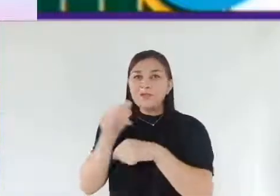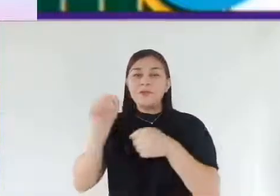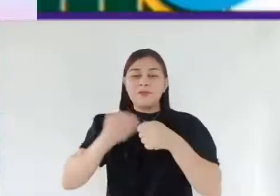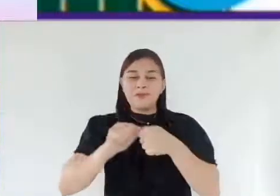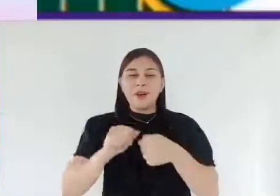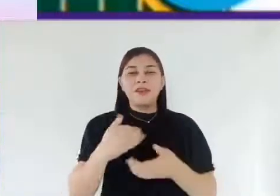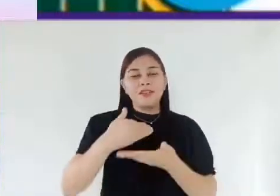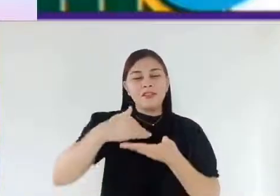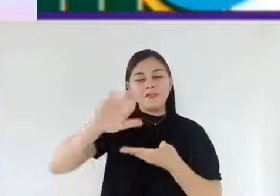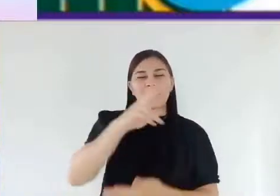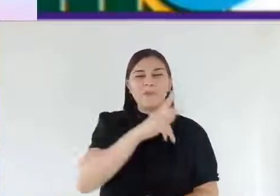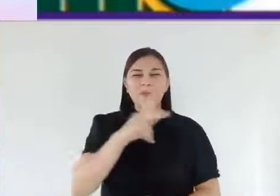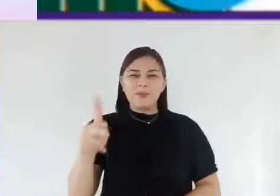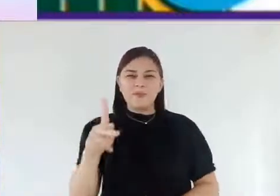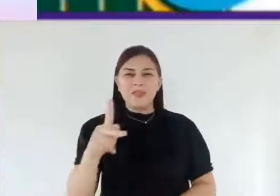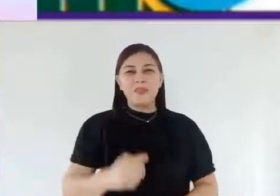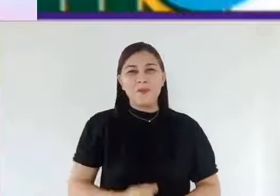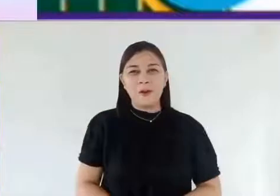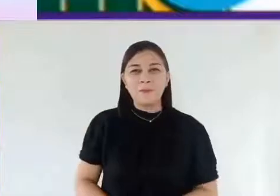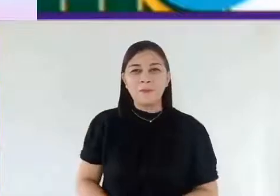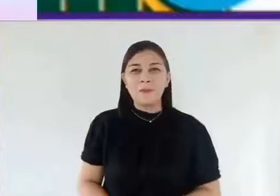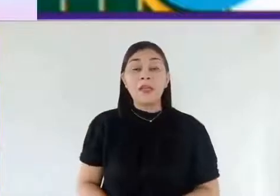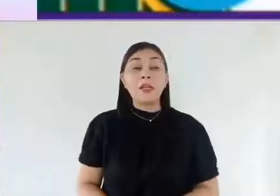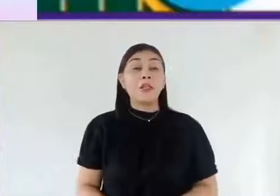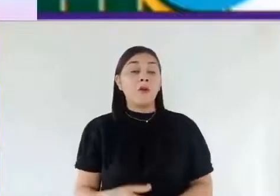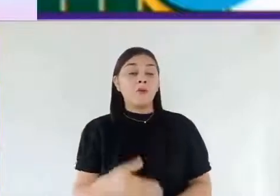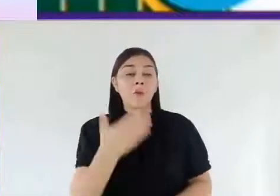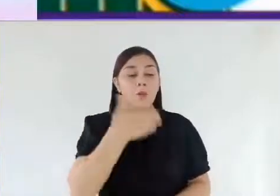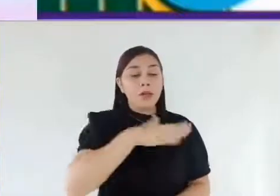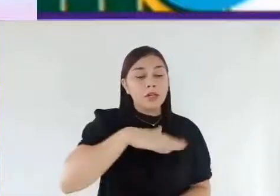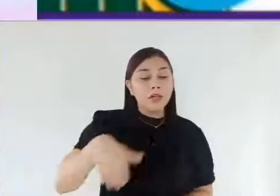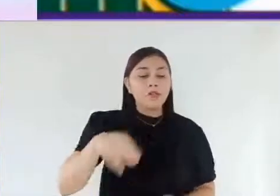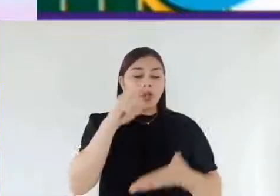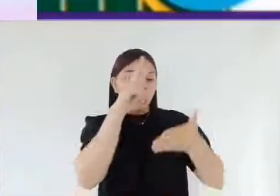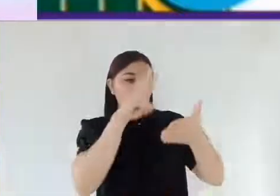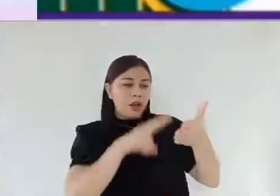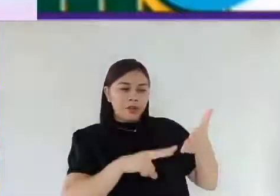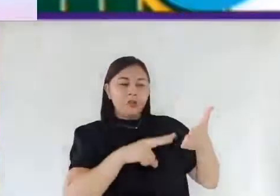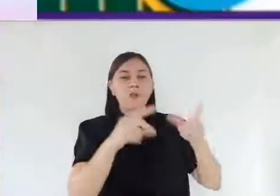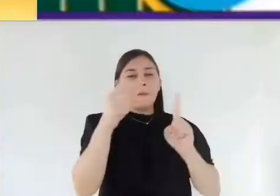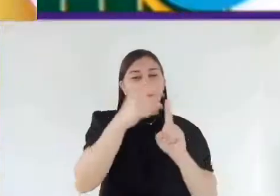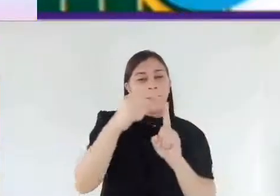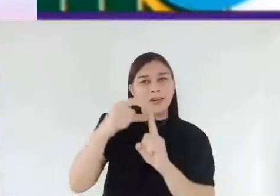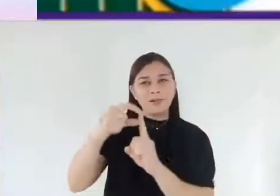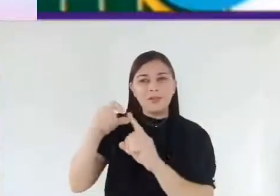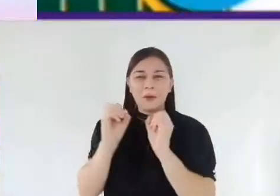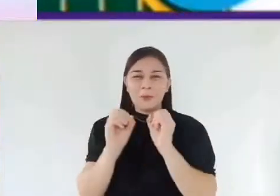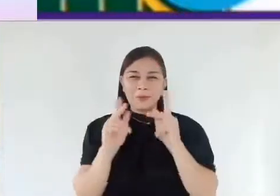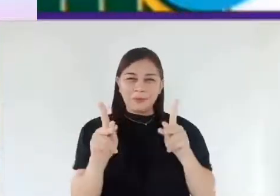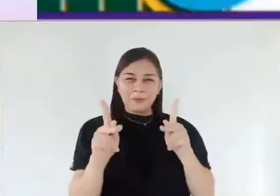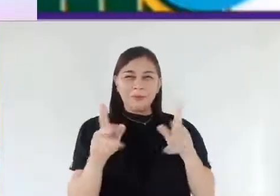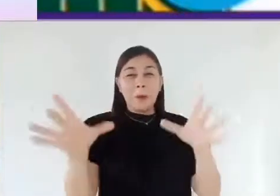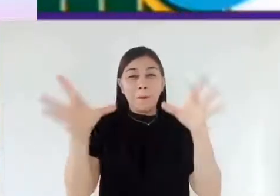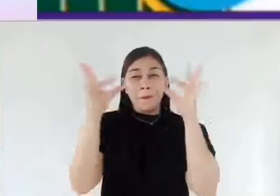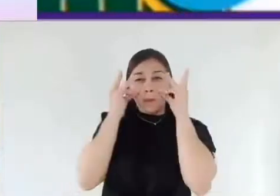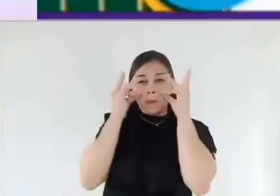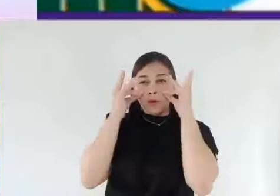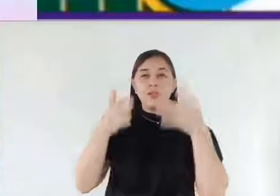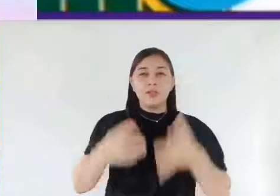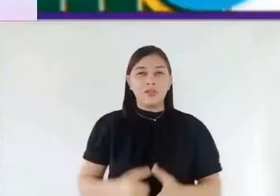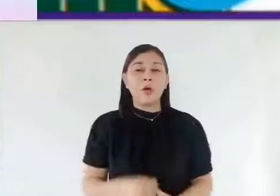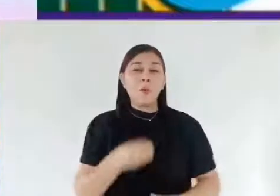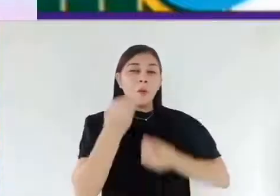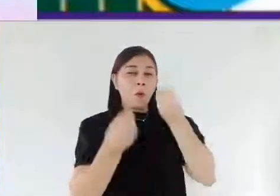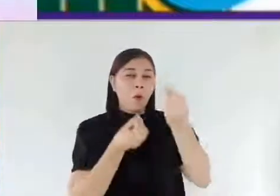sua professora Ela lendo a palavrinha que começa com vogal Ok? Presta atenção